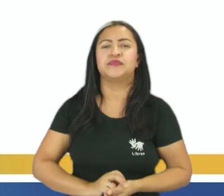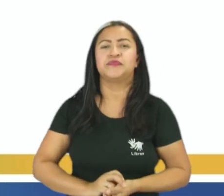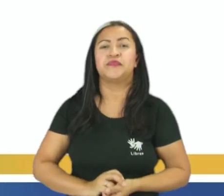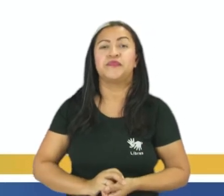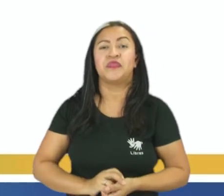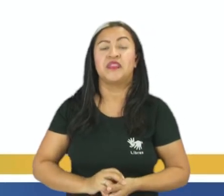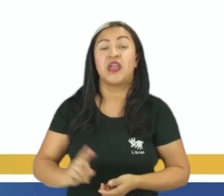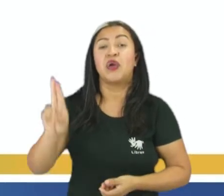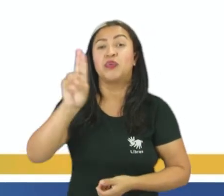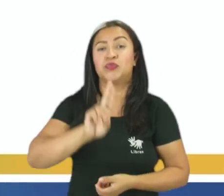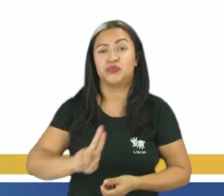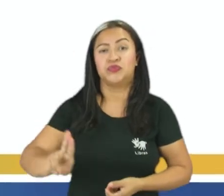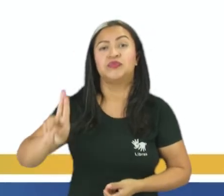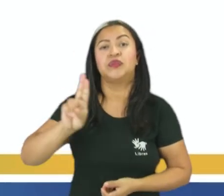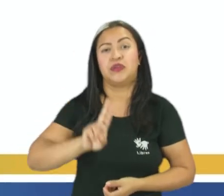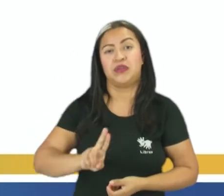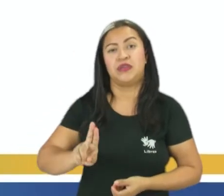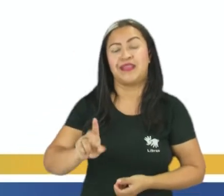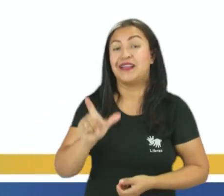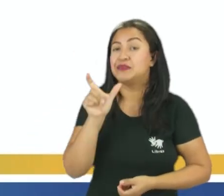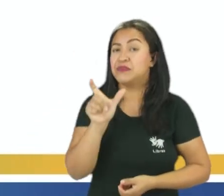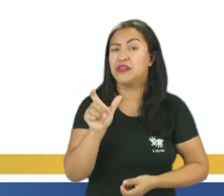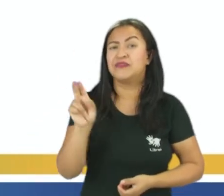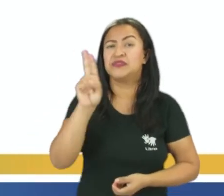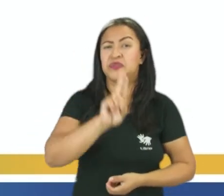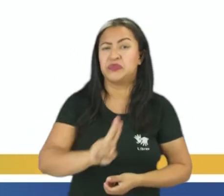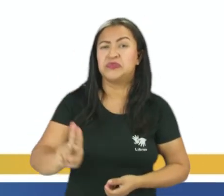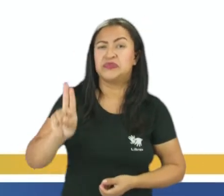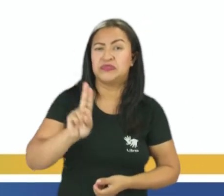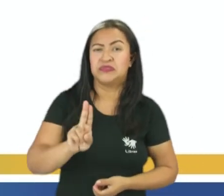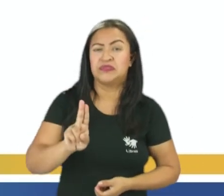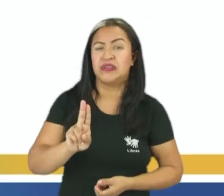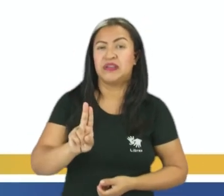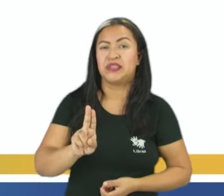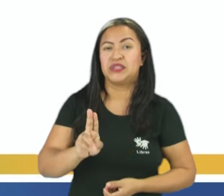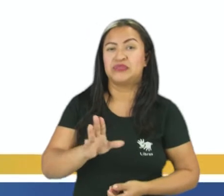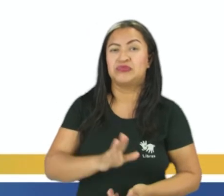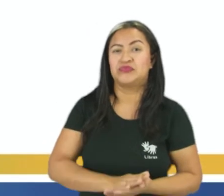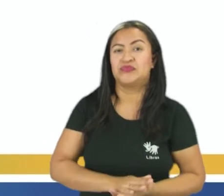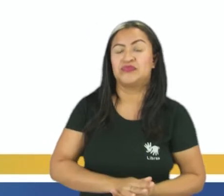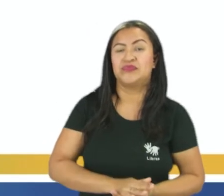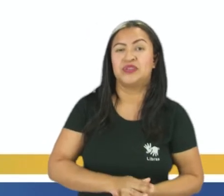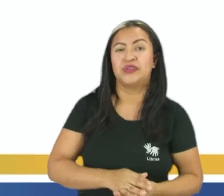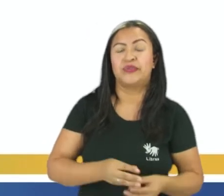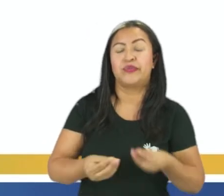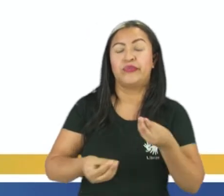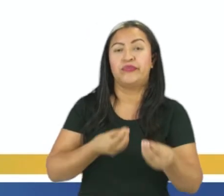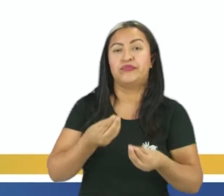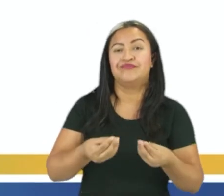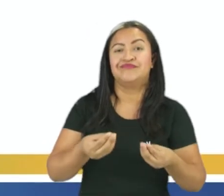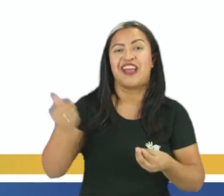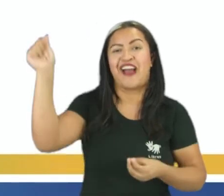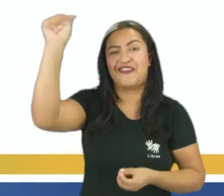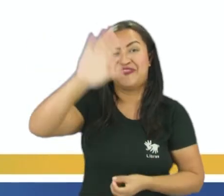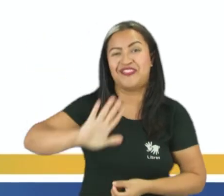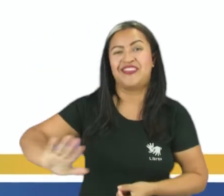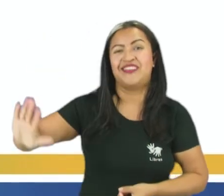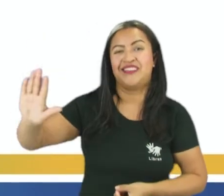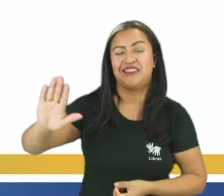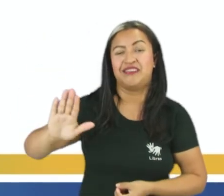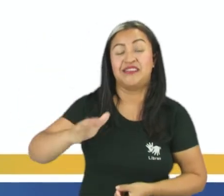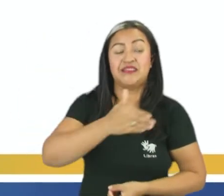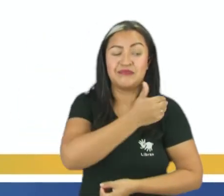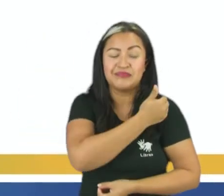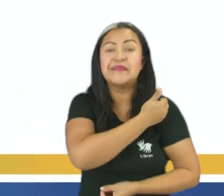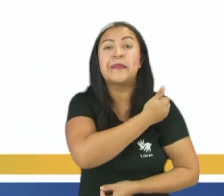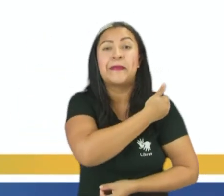vezes essas palavras são usadas com teor pejorativos, né? Como se essas religiões, elas fossem associadas